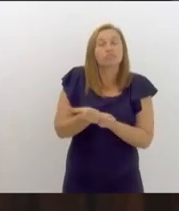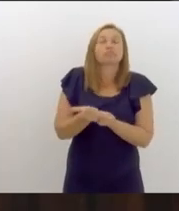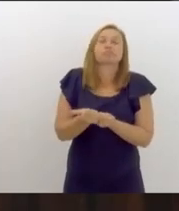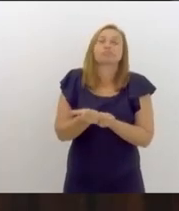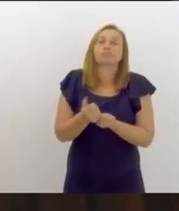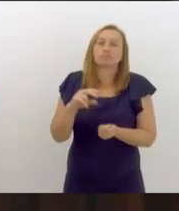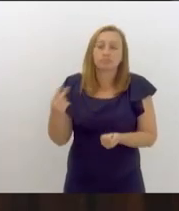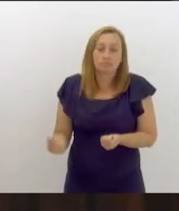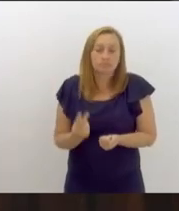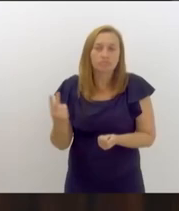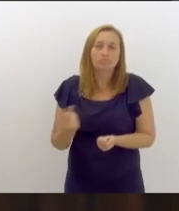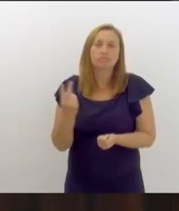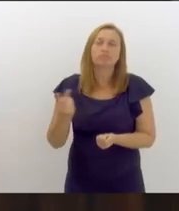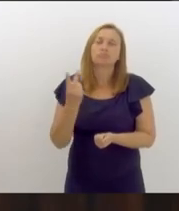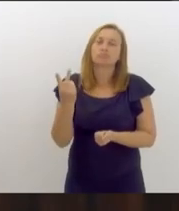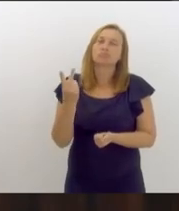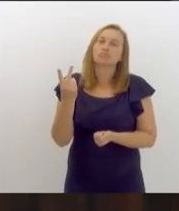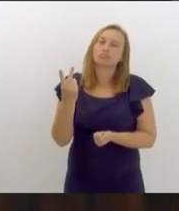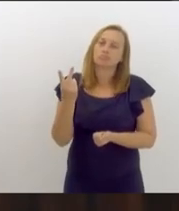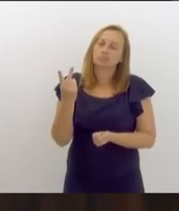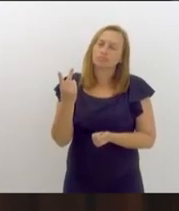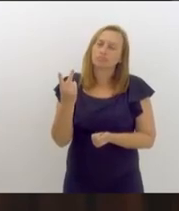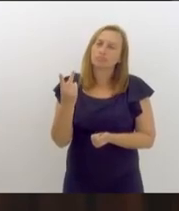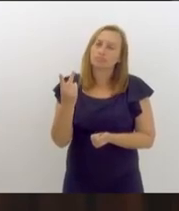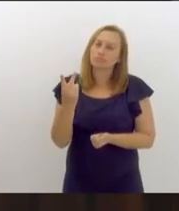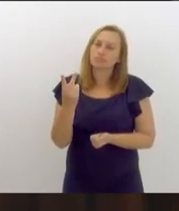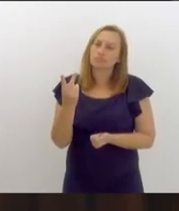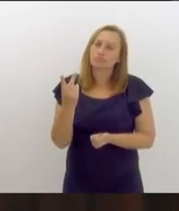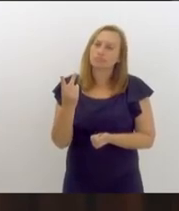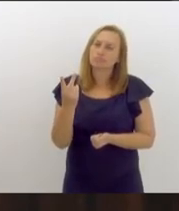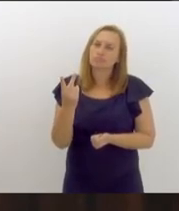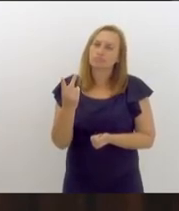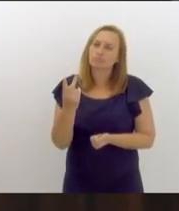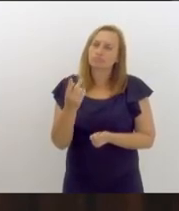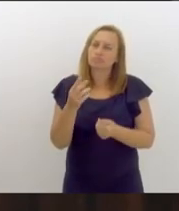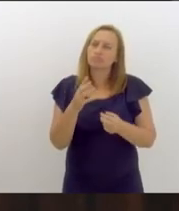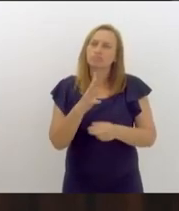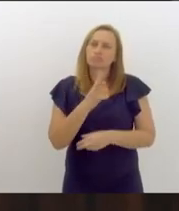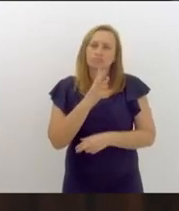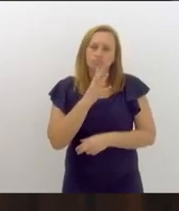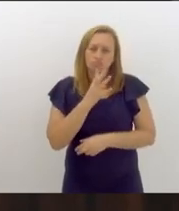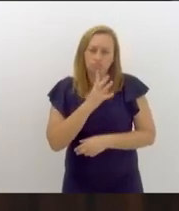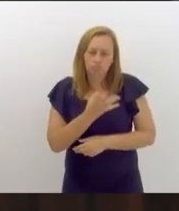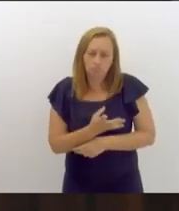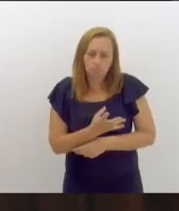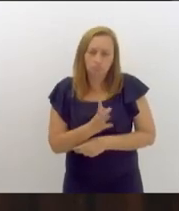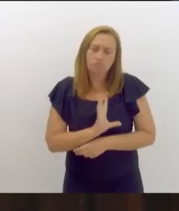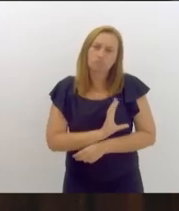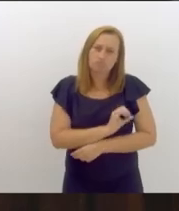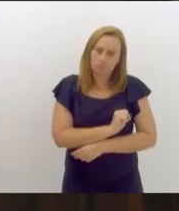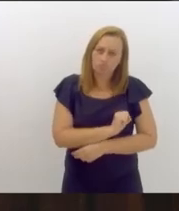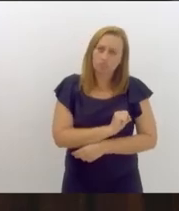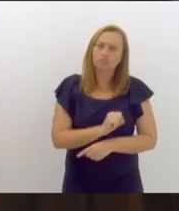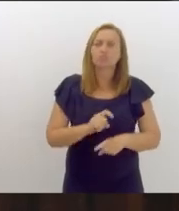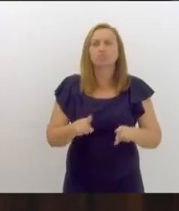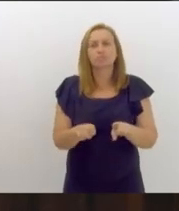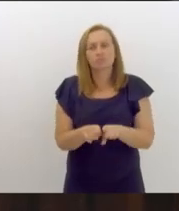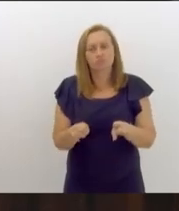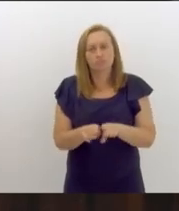Honrar com o nosso silêncio em forma de reconhecimento e de amor e